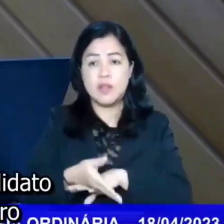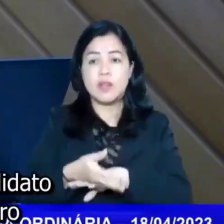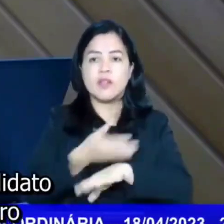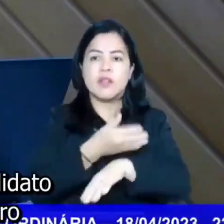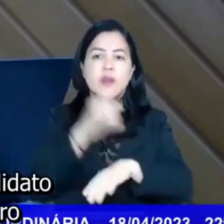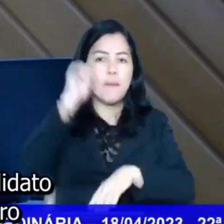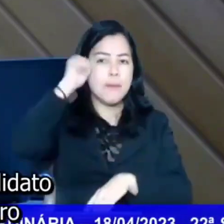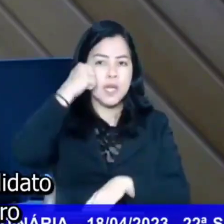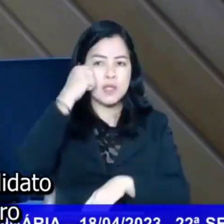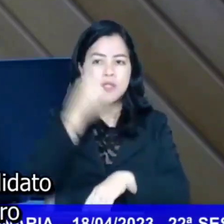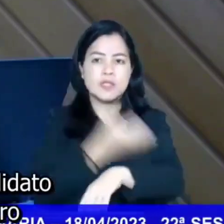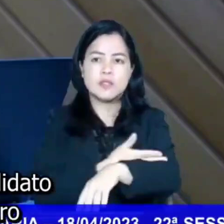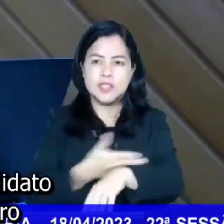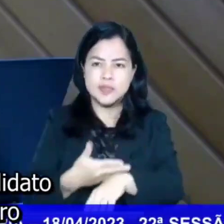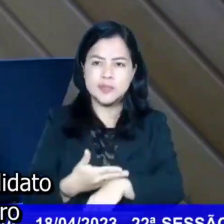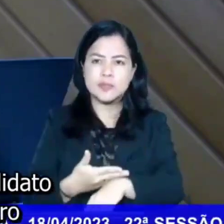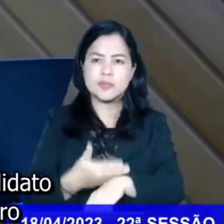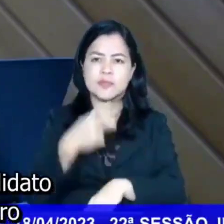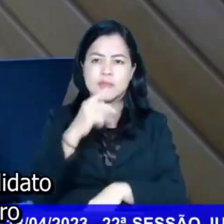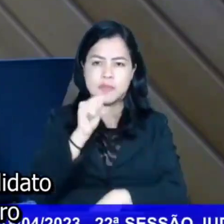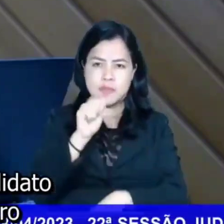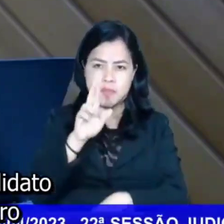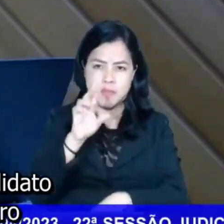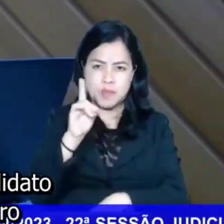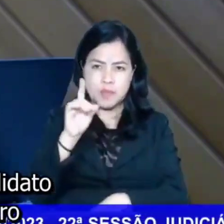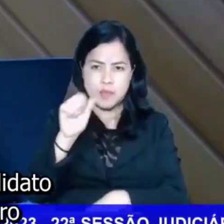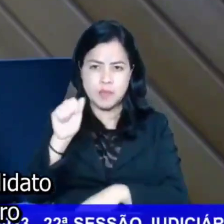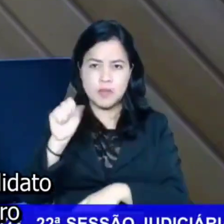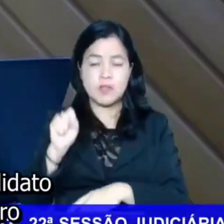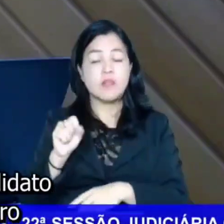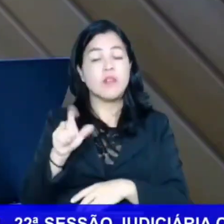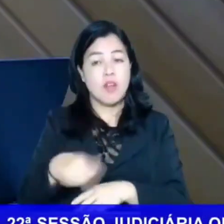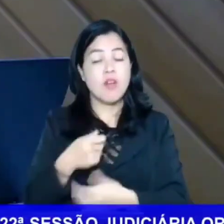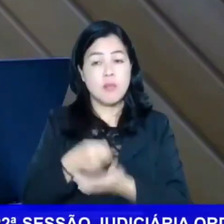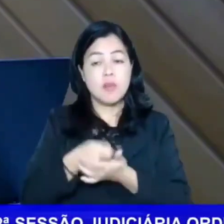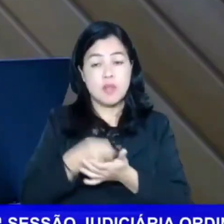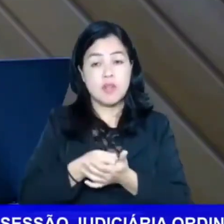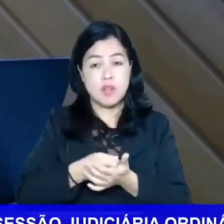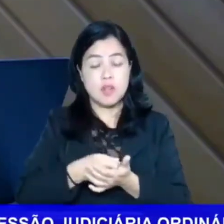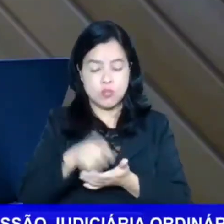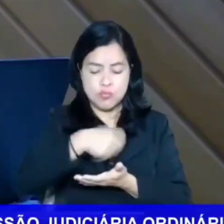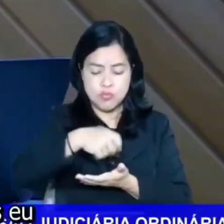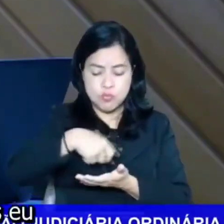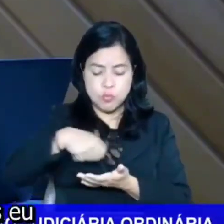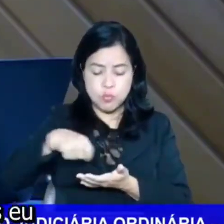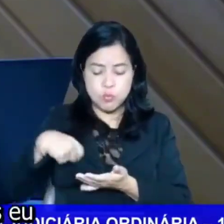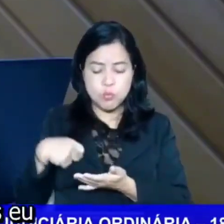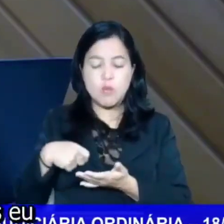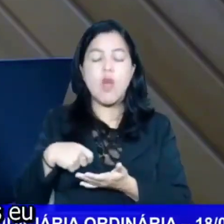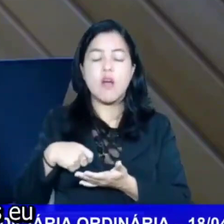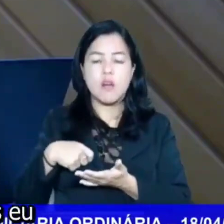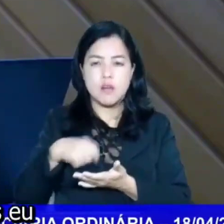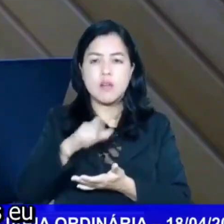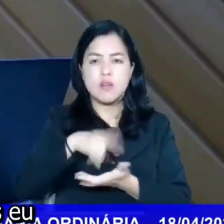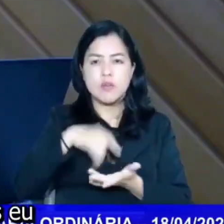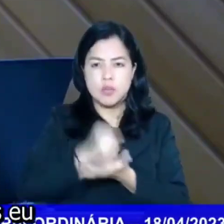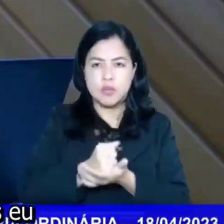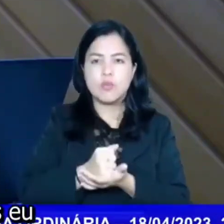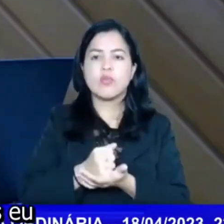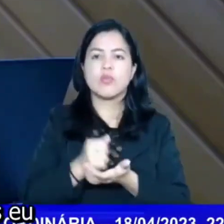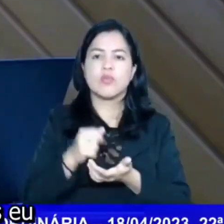uma autodeclaração que o candidato é obrigado a fazer na ocasião do registro. Então,